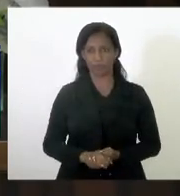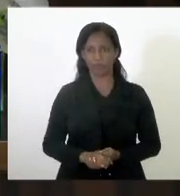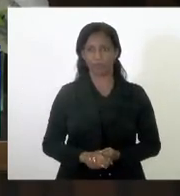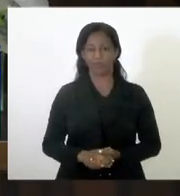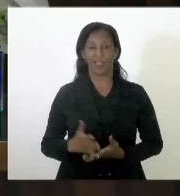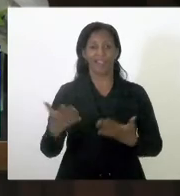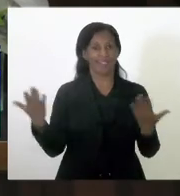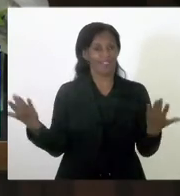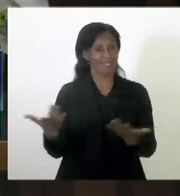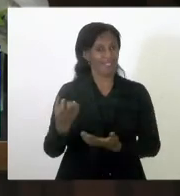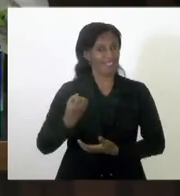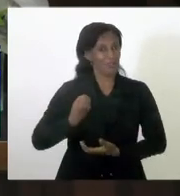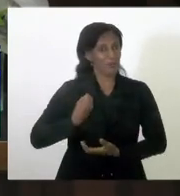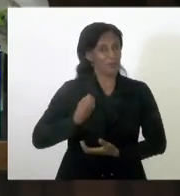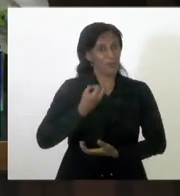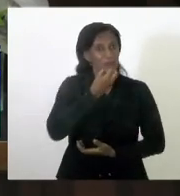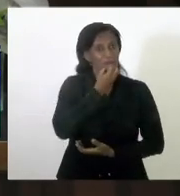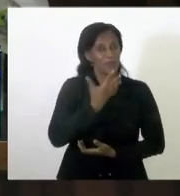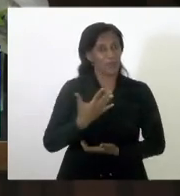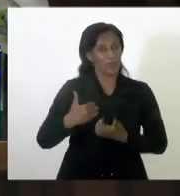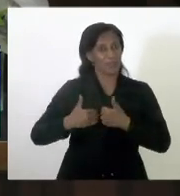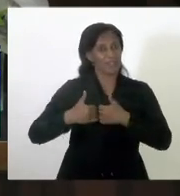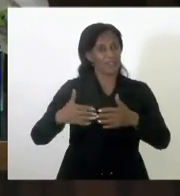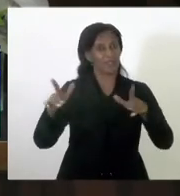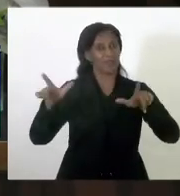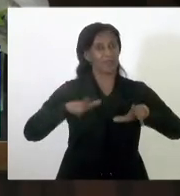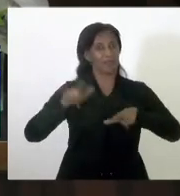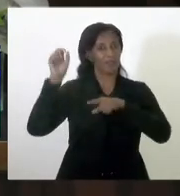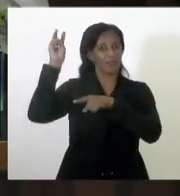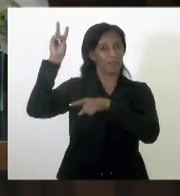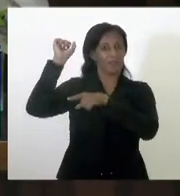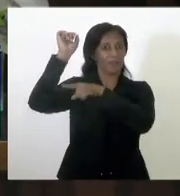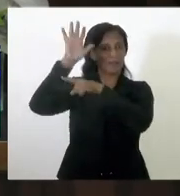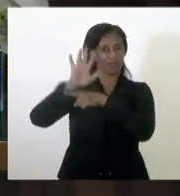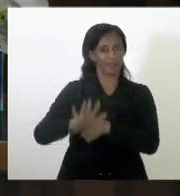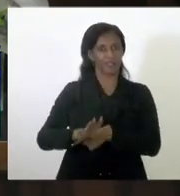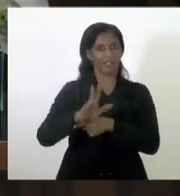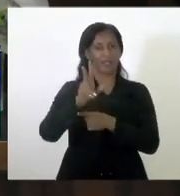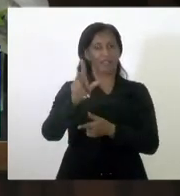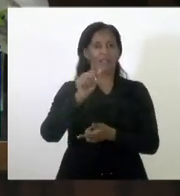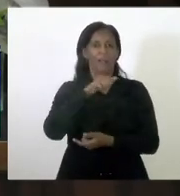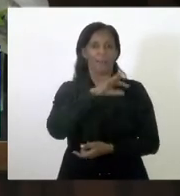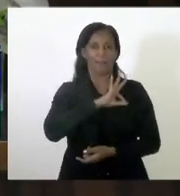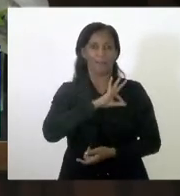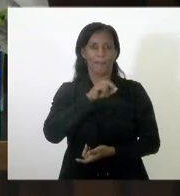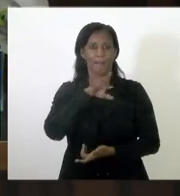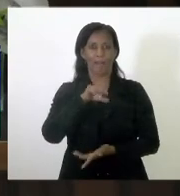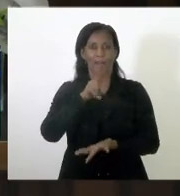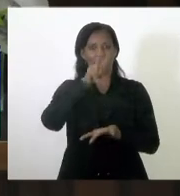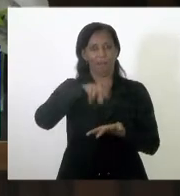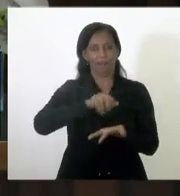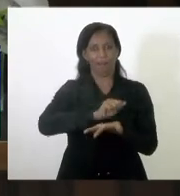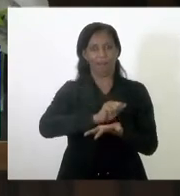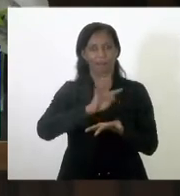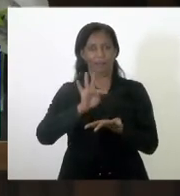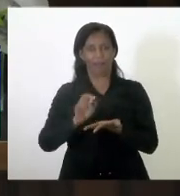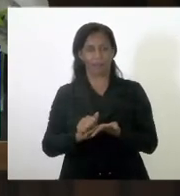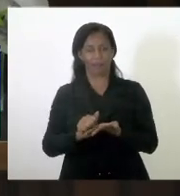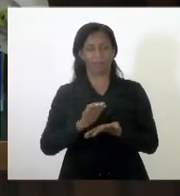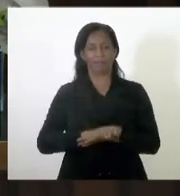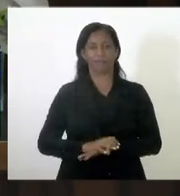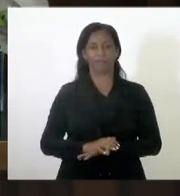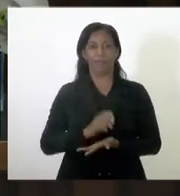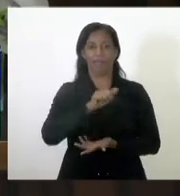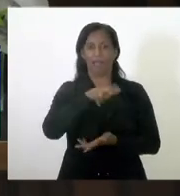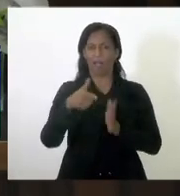Havendo o número legal e sob a proteção de Deus, iniciamos os nossos trabalhos. A presidência convida a deputada Marta Rocha a fazer a leitura da ata da sessão anterior. A ata reflete